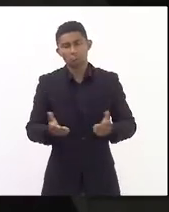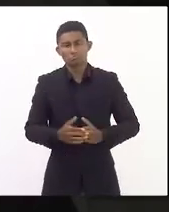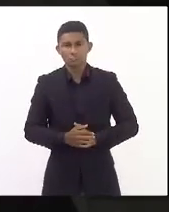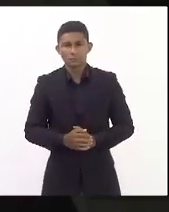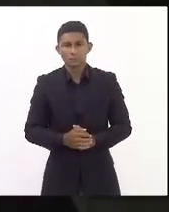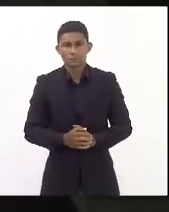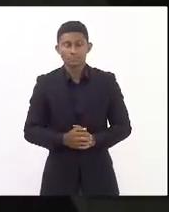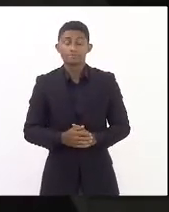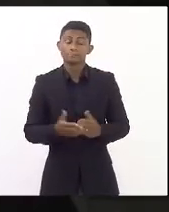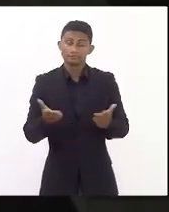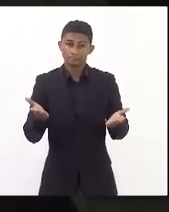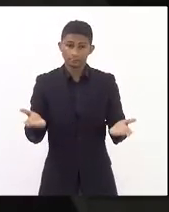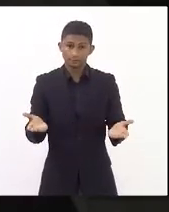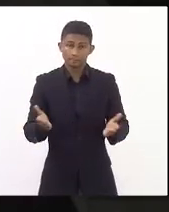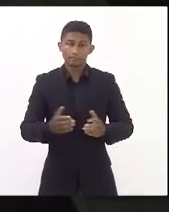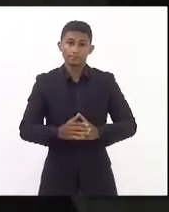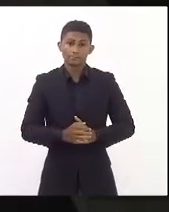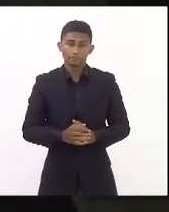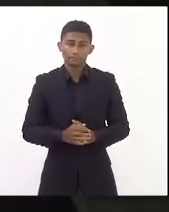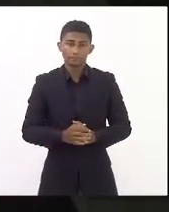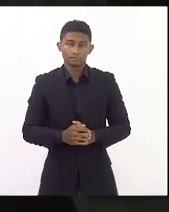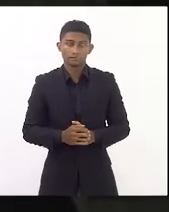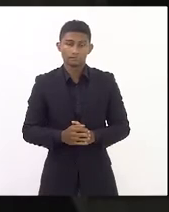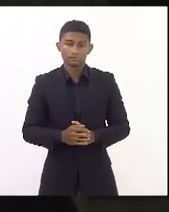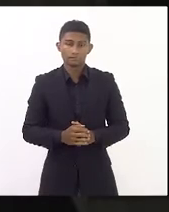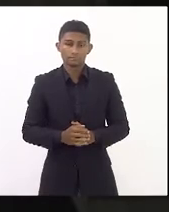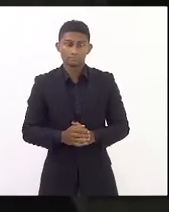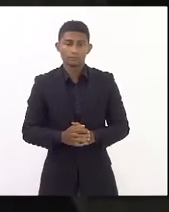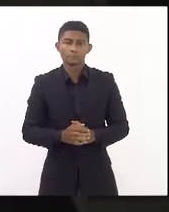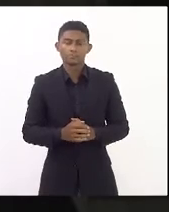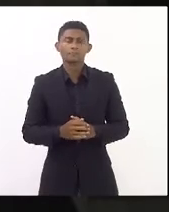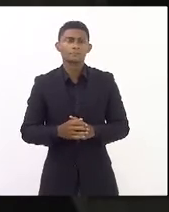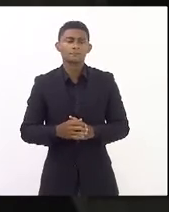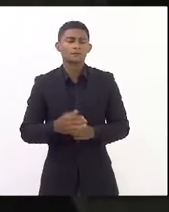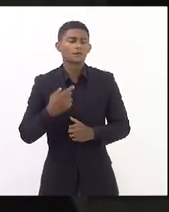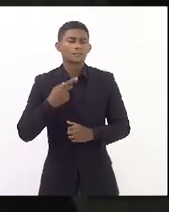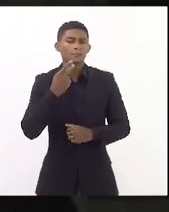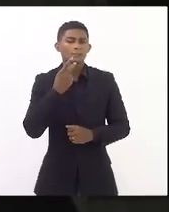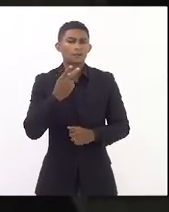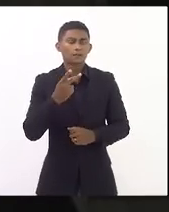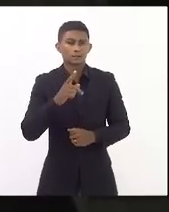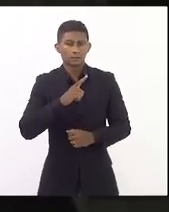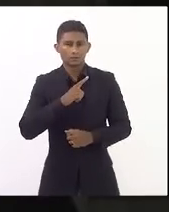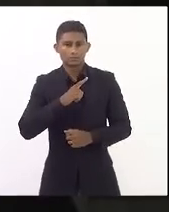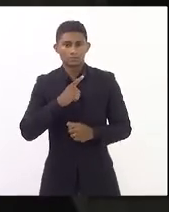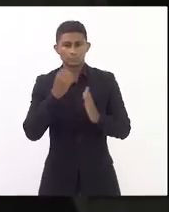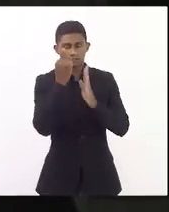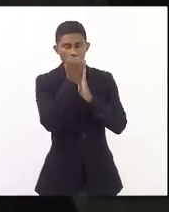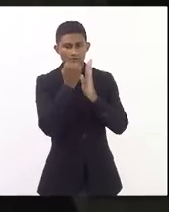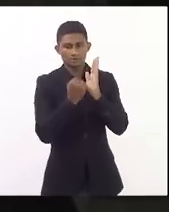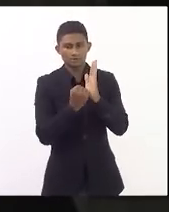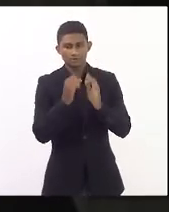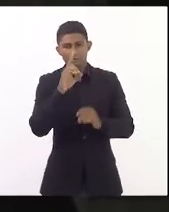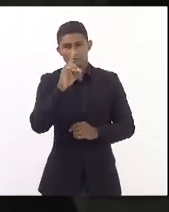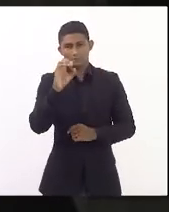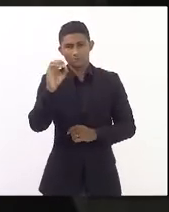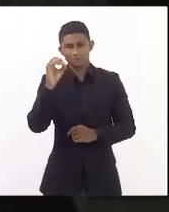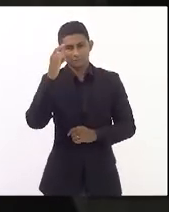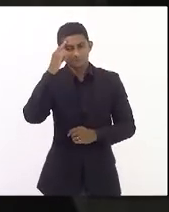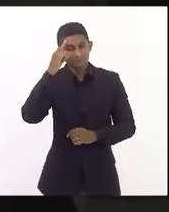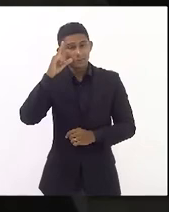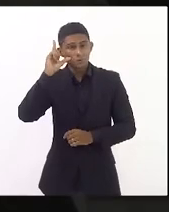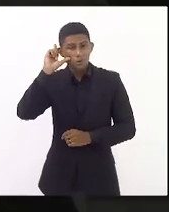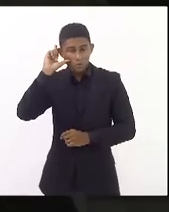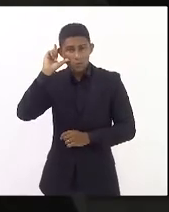Dito isso, senhora presidente, queria dizer que no Diário Oficial de ontem,